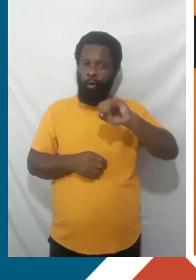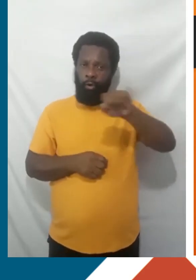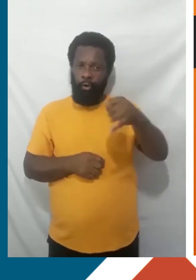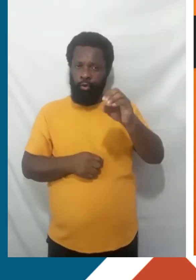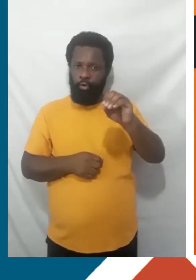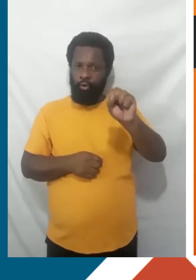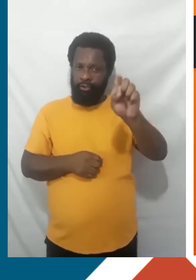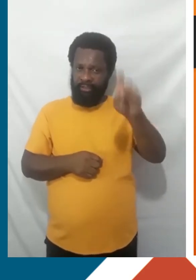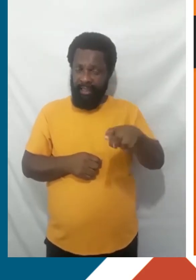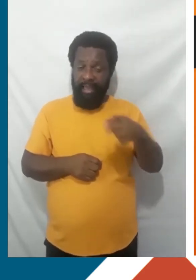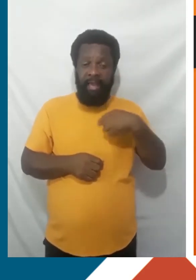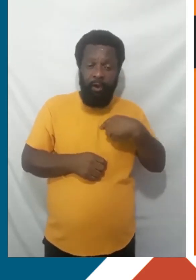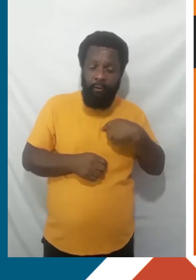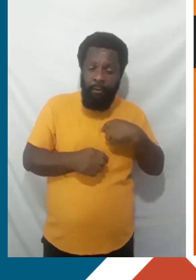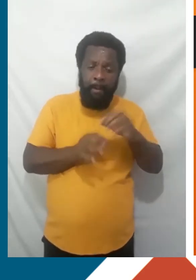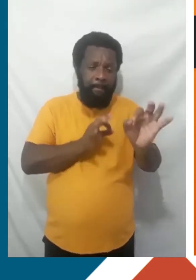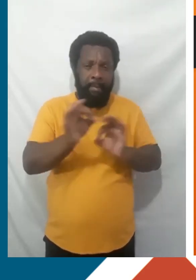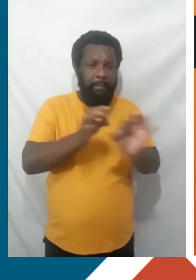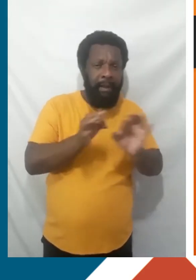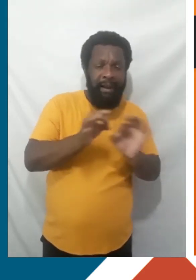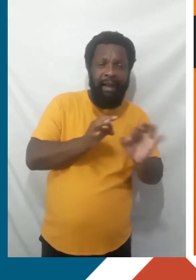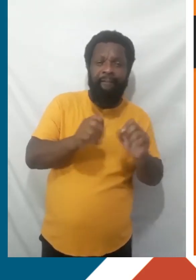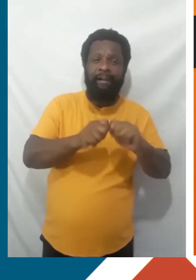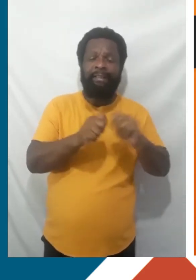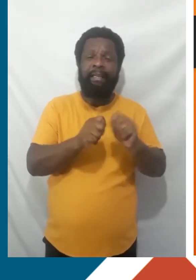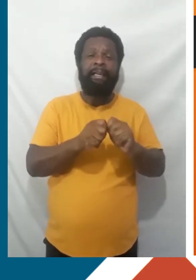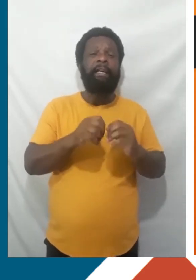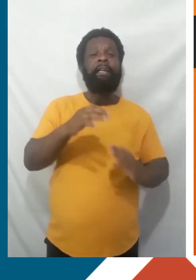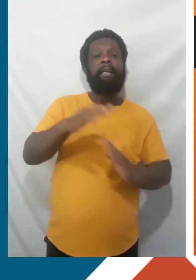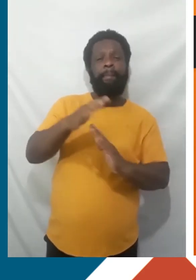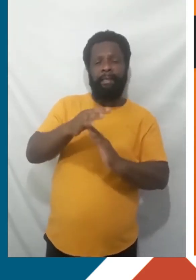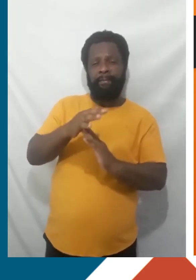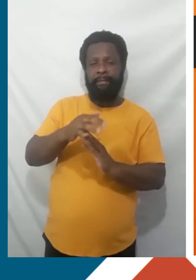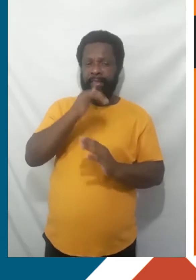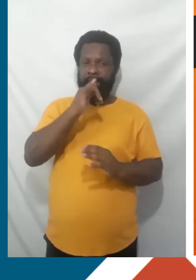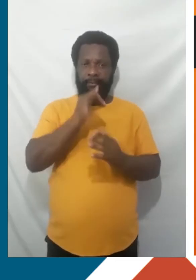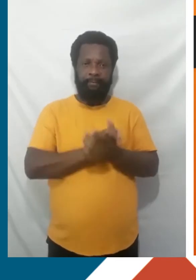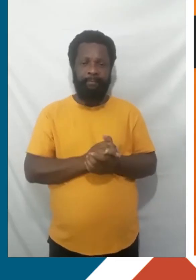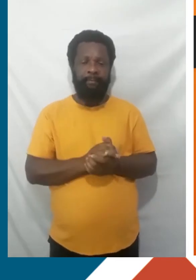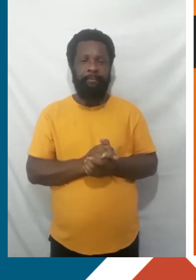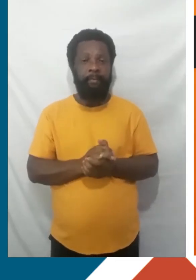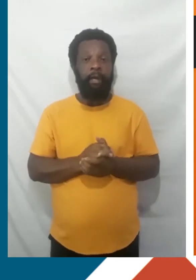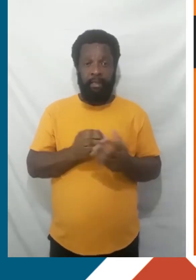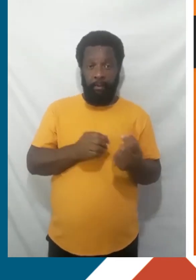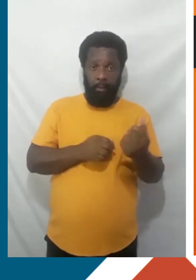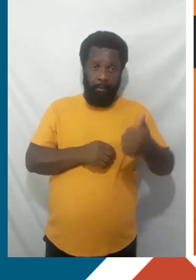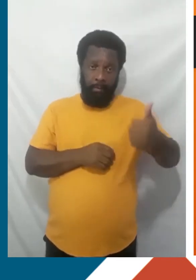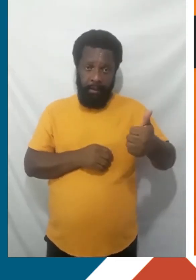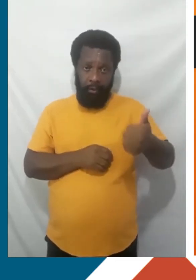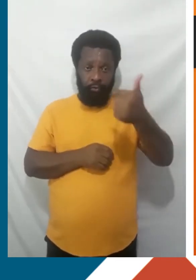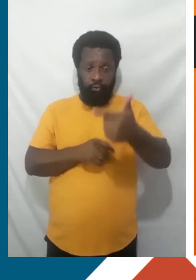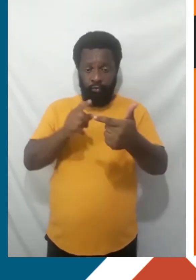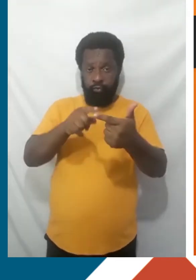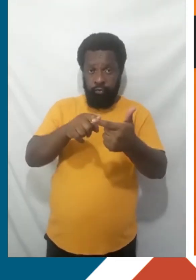do José e, após isso, começaremos com as restrições. Nesse caso, como o segundo dígito